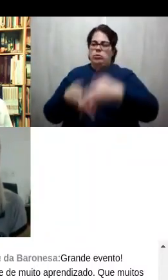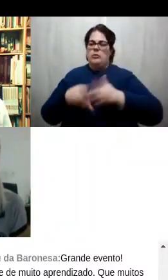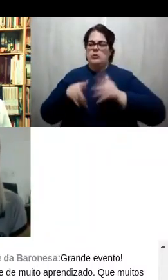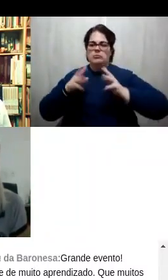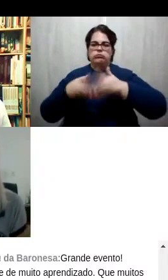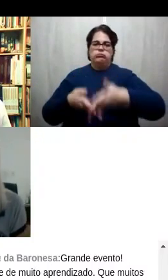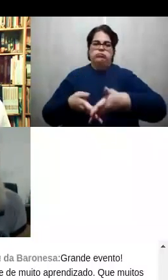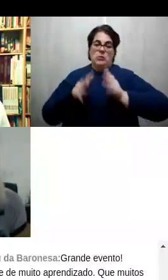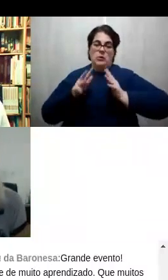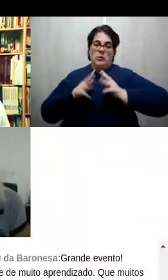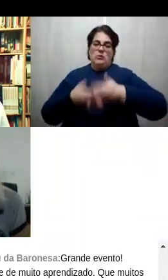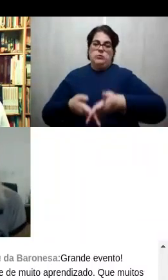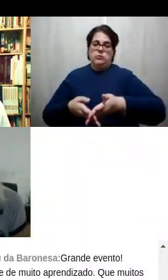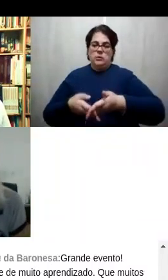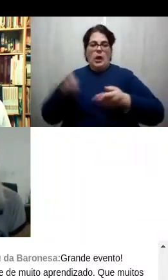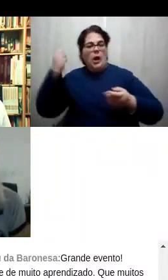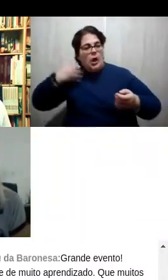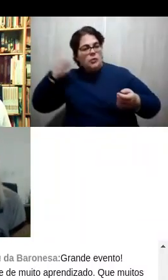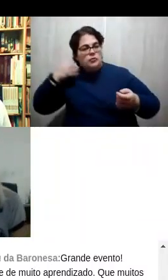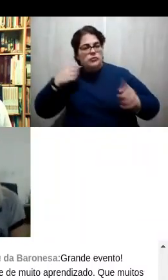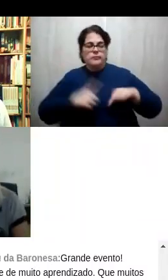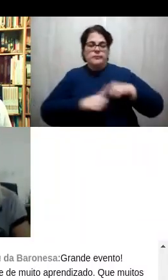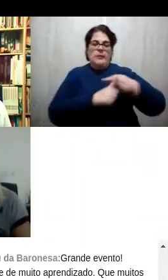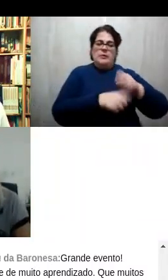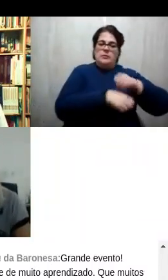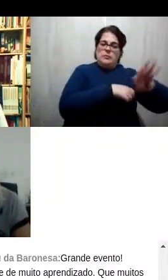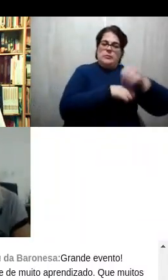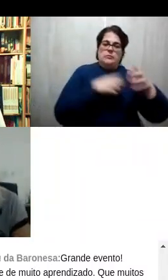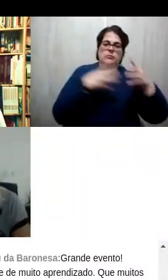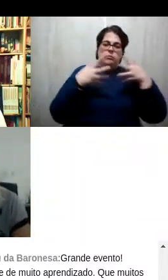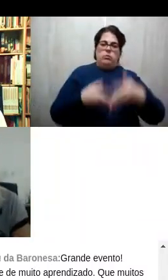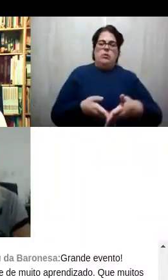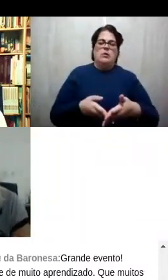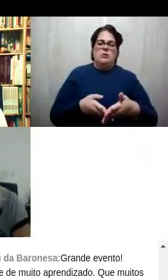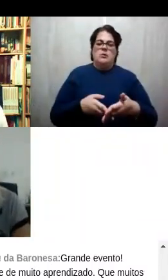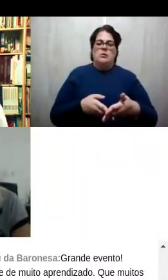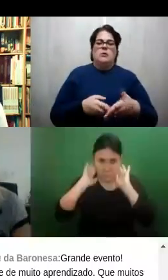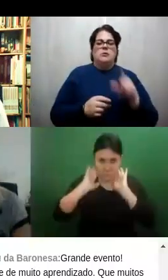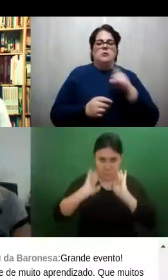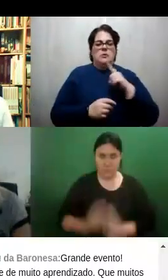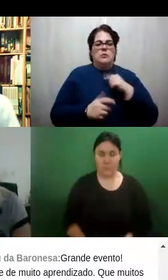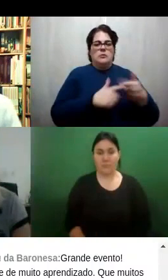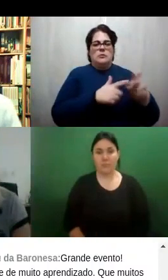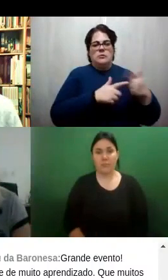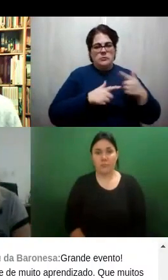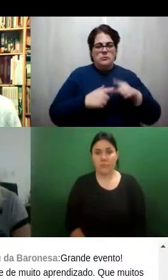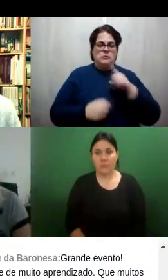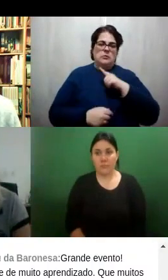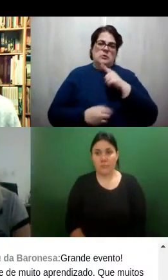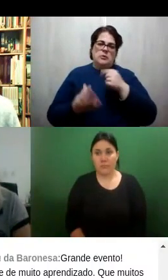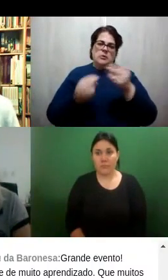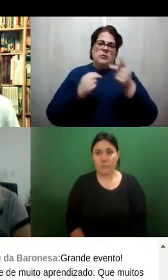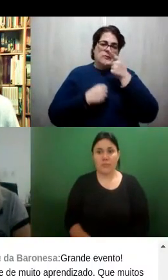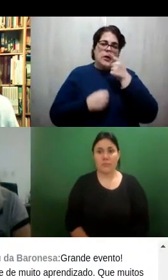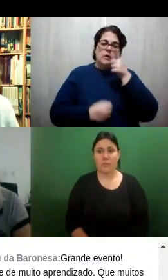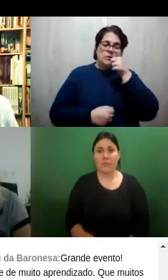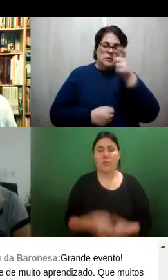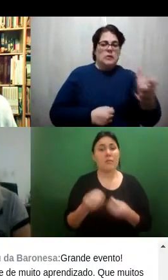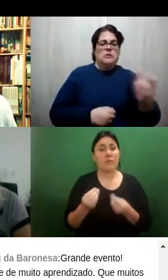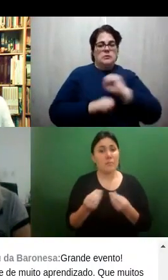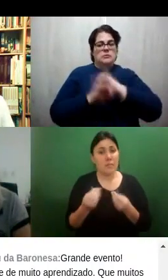para audiodescrição ficaria um tanto quanto restrito, porque muitas vezes eles falam coisas interessantes, claro